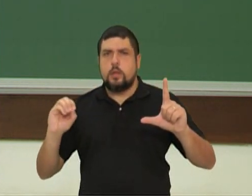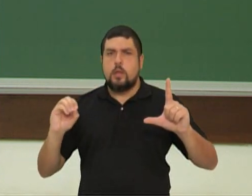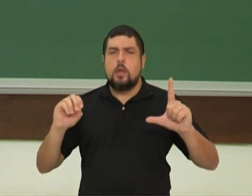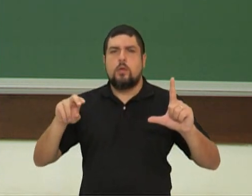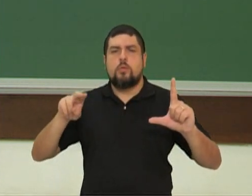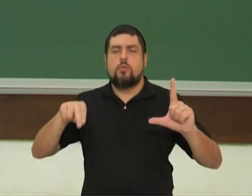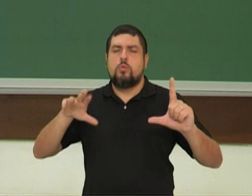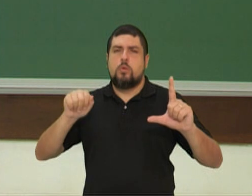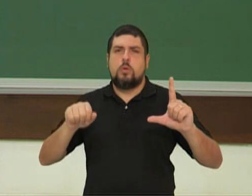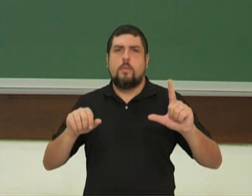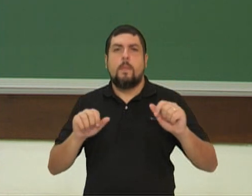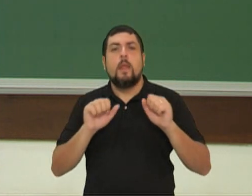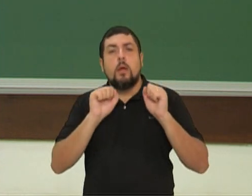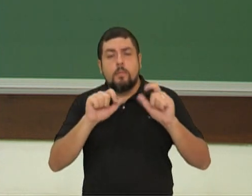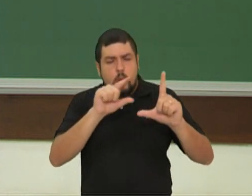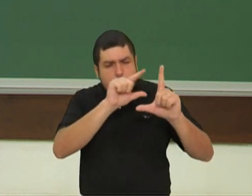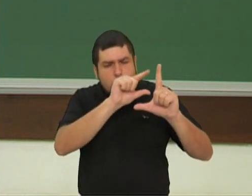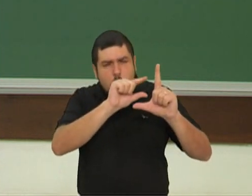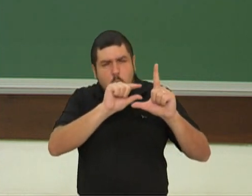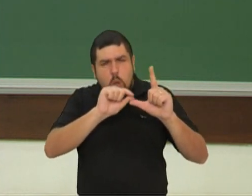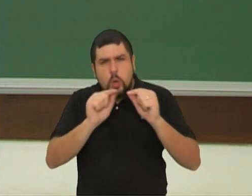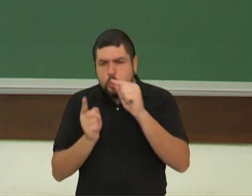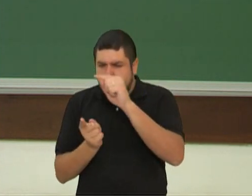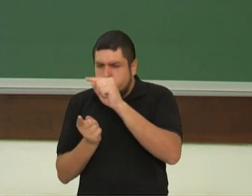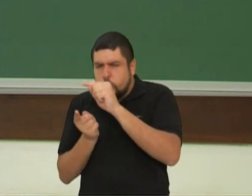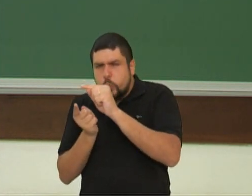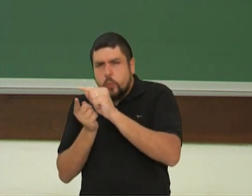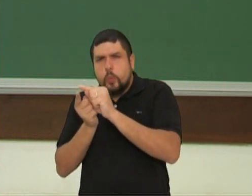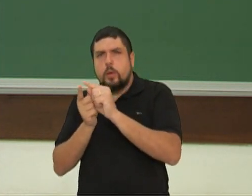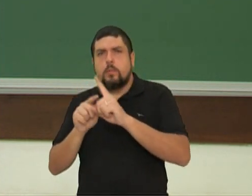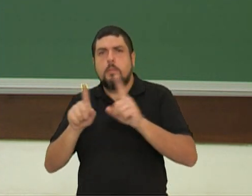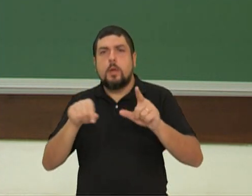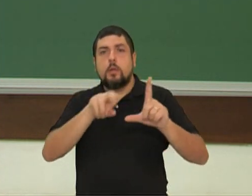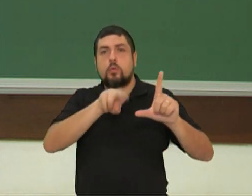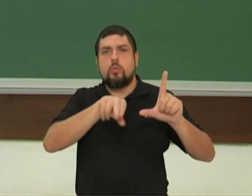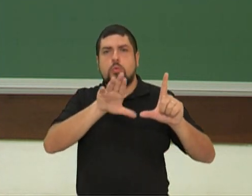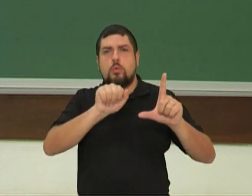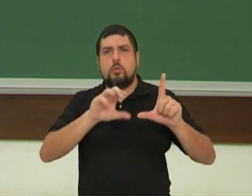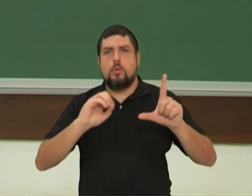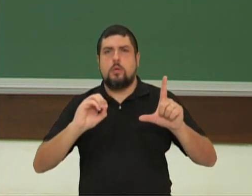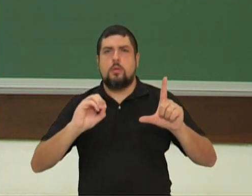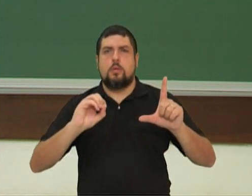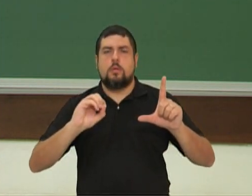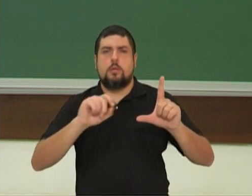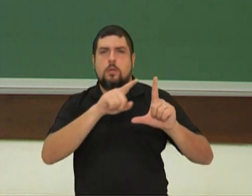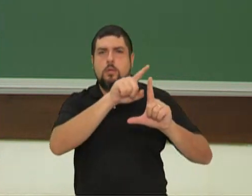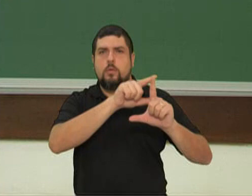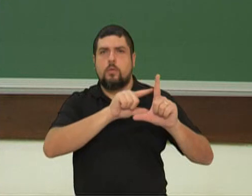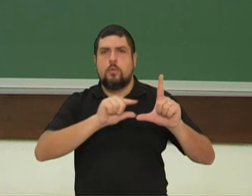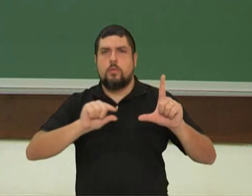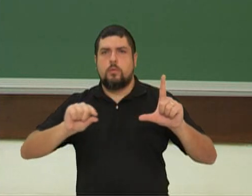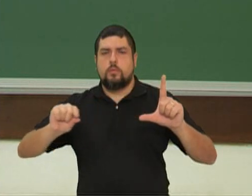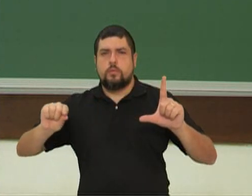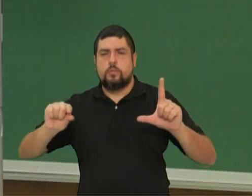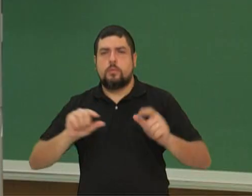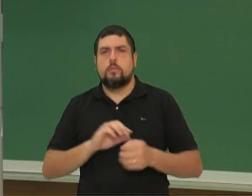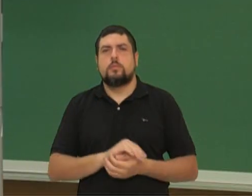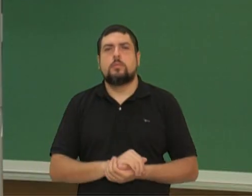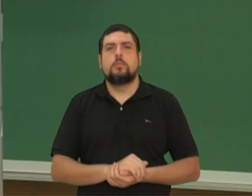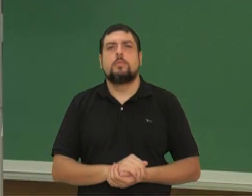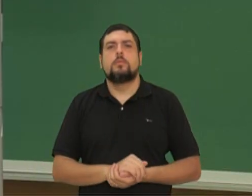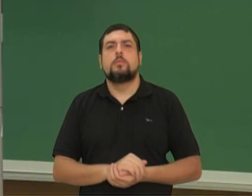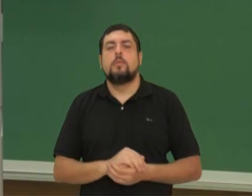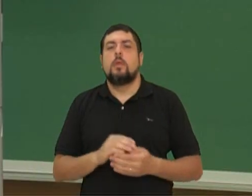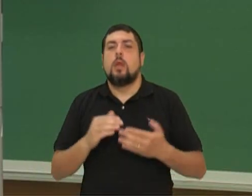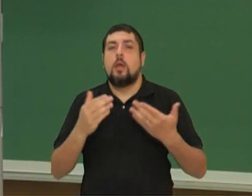ser muito pequeno, mas muito pequeno, mas muito pequeno, mas nunca será 0. Tanto que a gente fala que esse